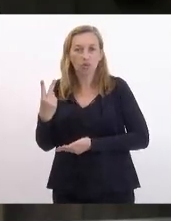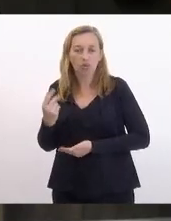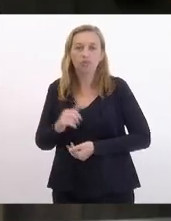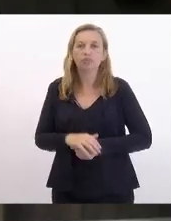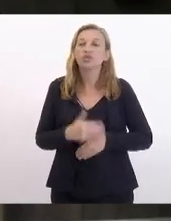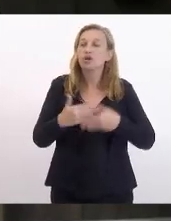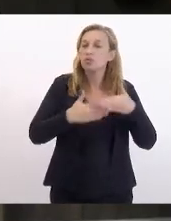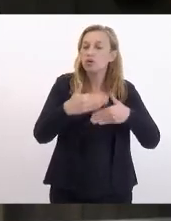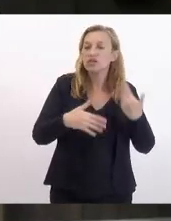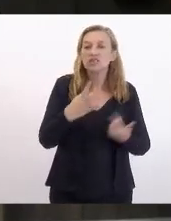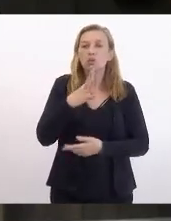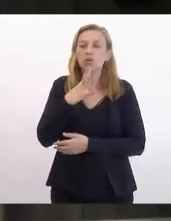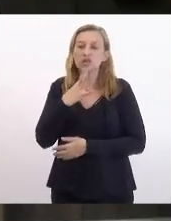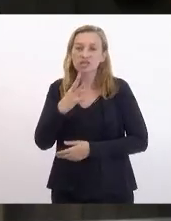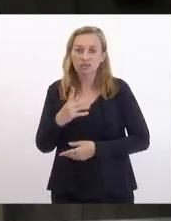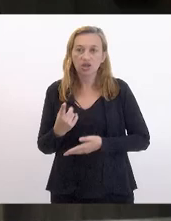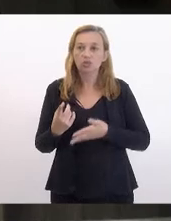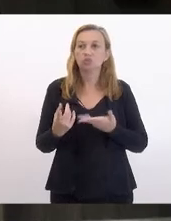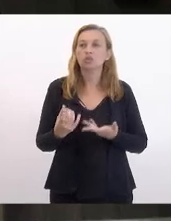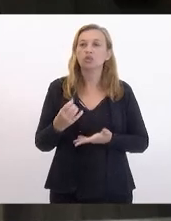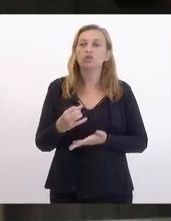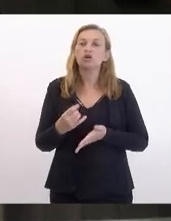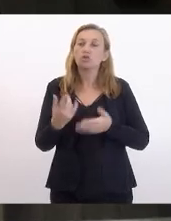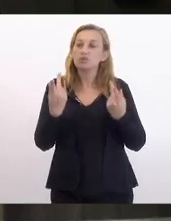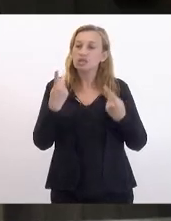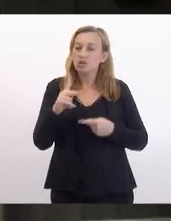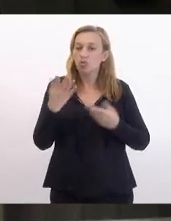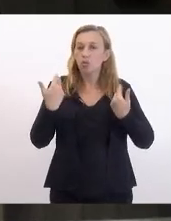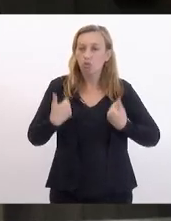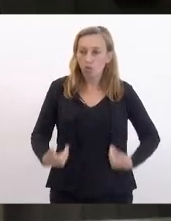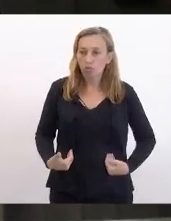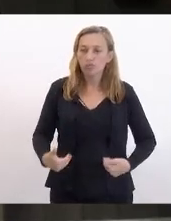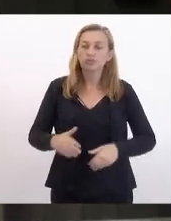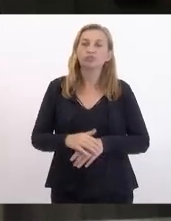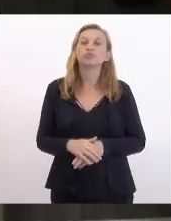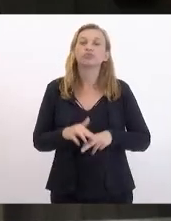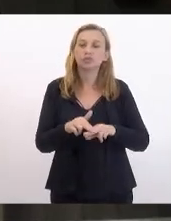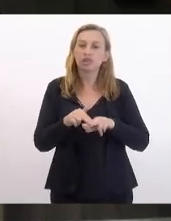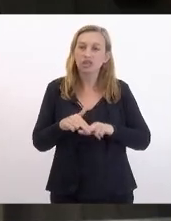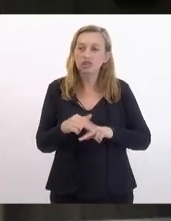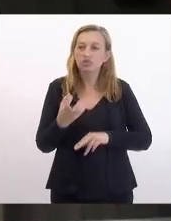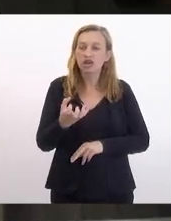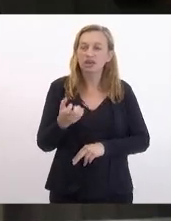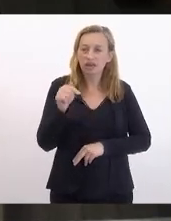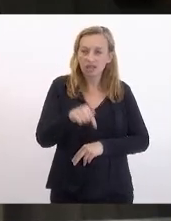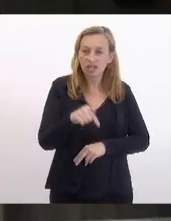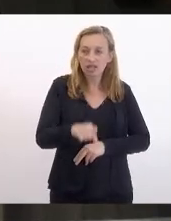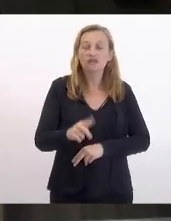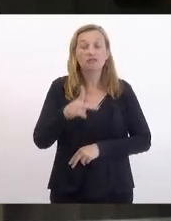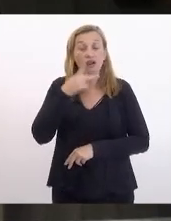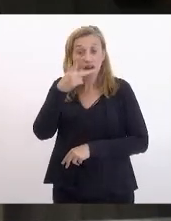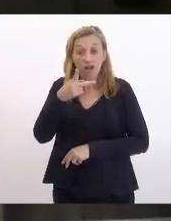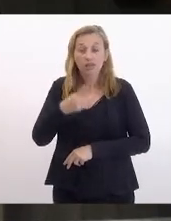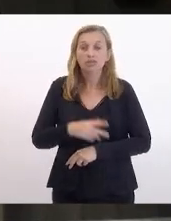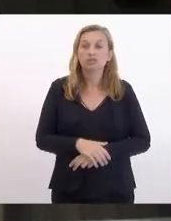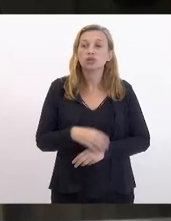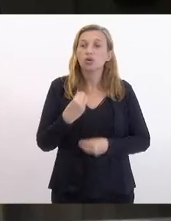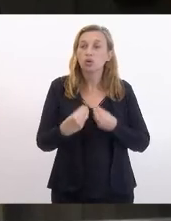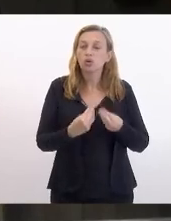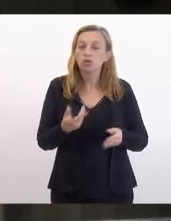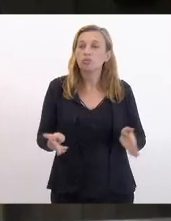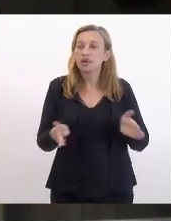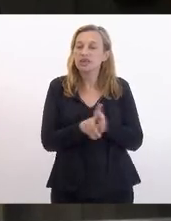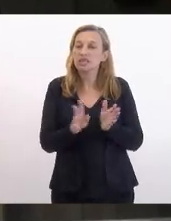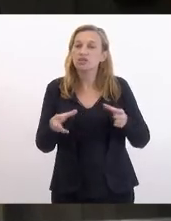e processo de conhecimento e autoconhecimento sobre o seu corpo e portanto eu quero aqui no manifestar como